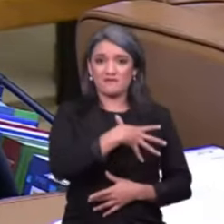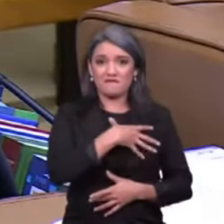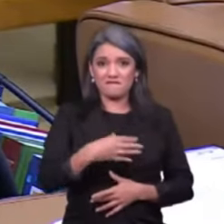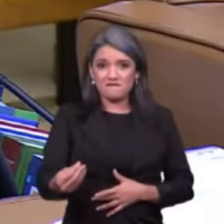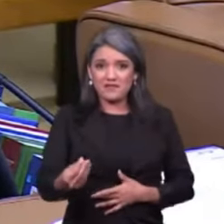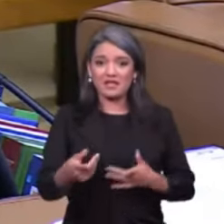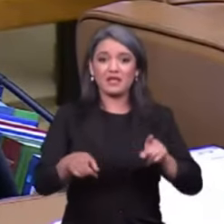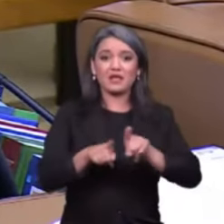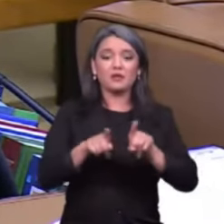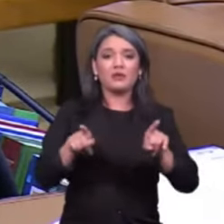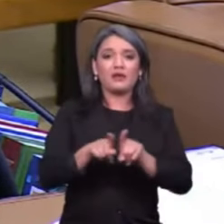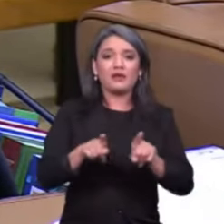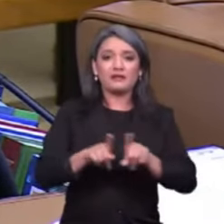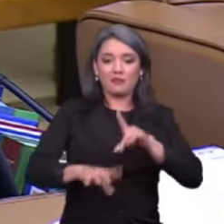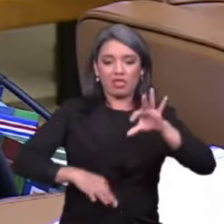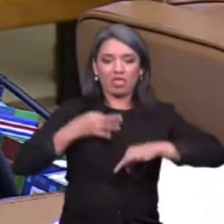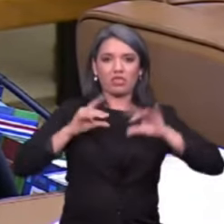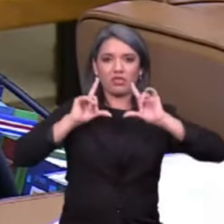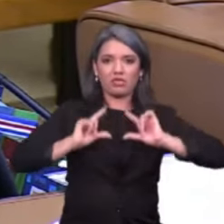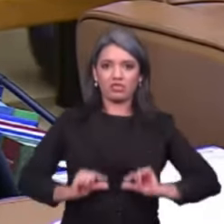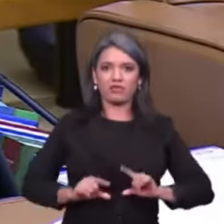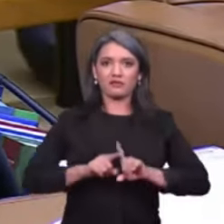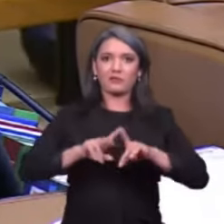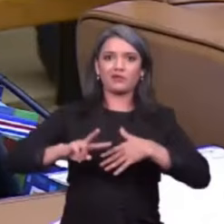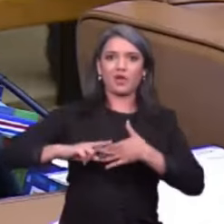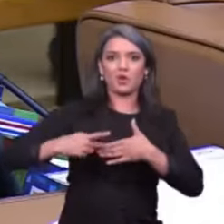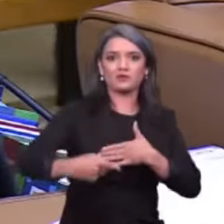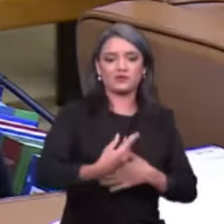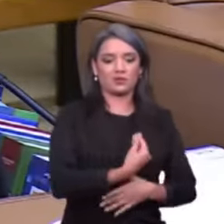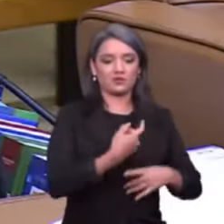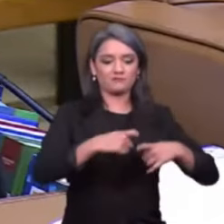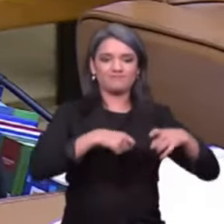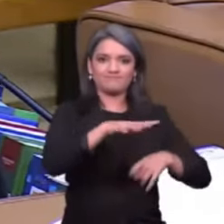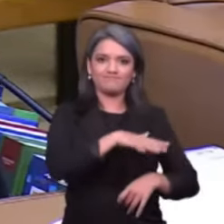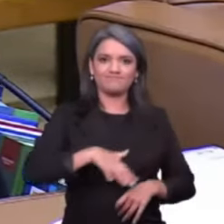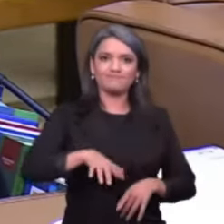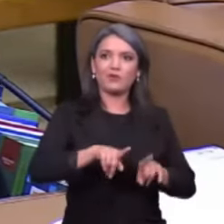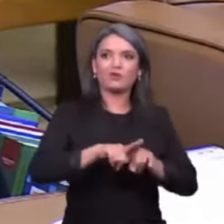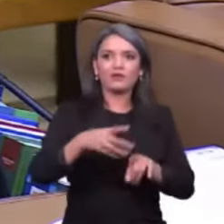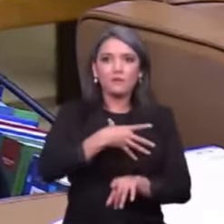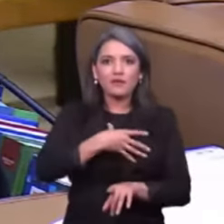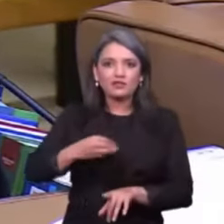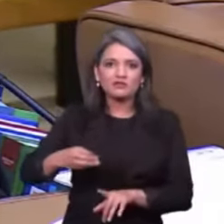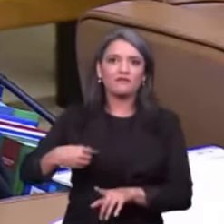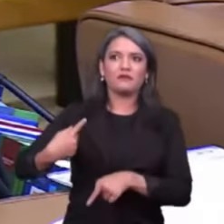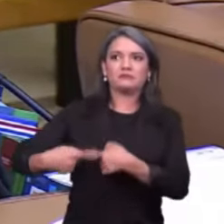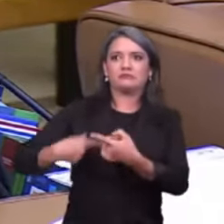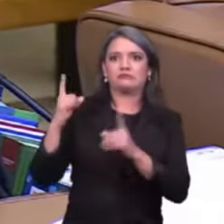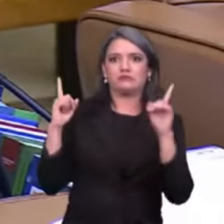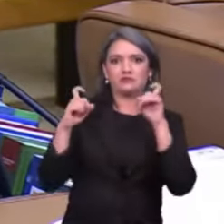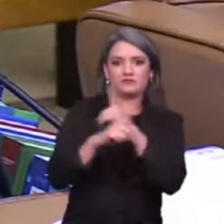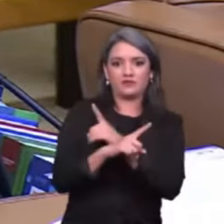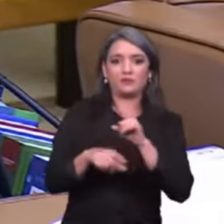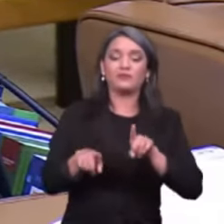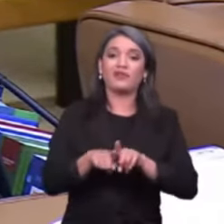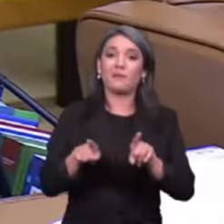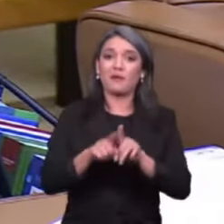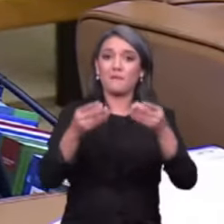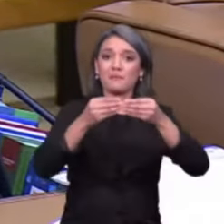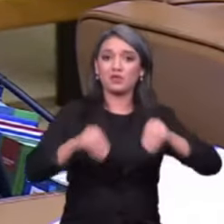com graves consequências na vida sexual e reprodutiva, além de cognitiva. Comprometimento na vida